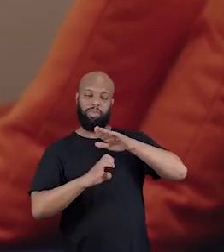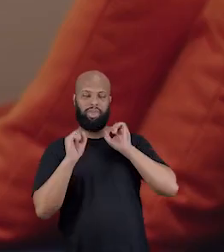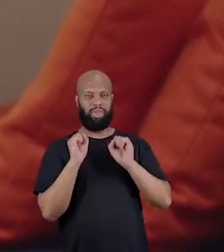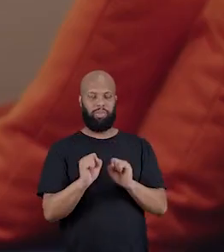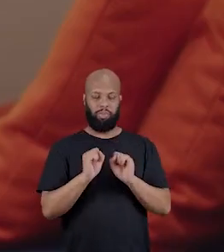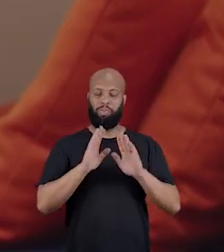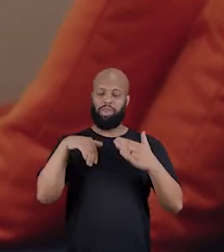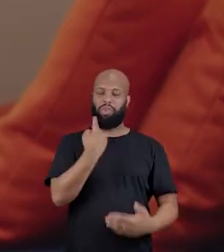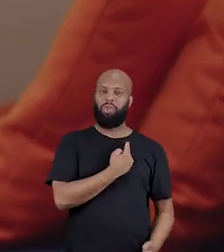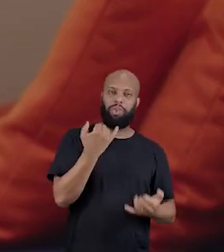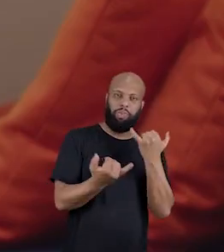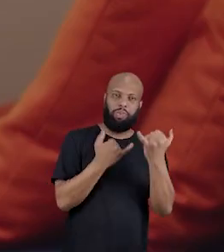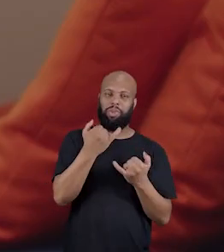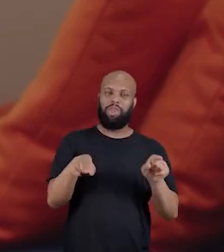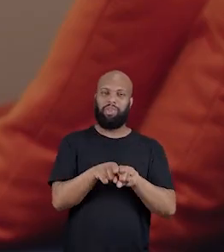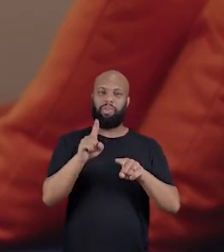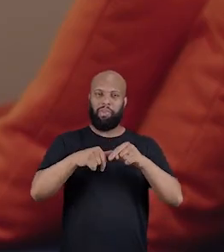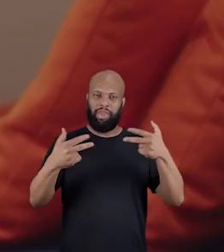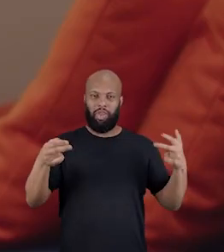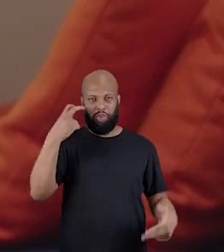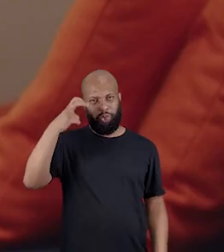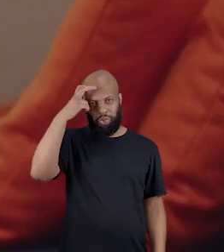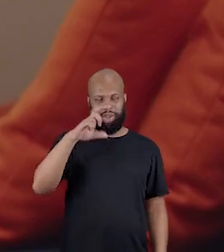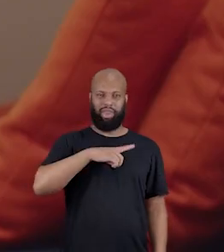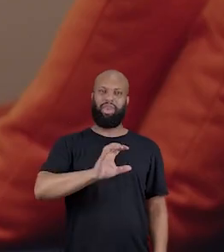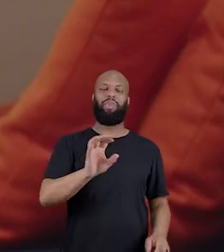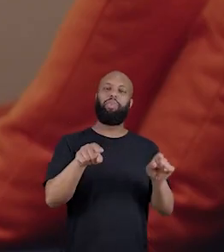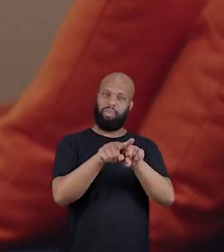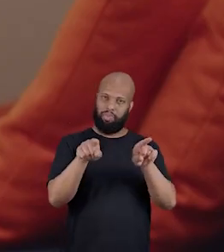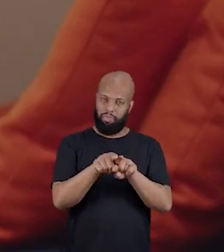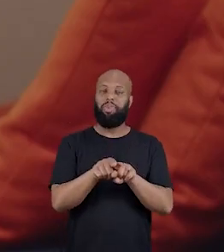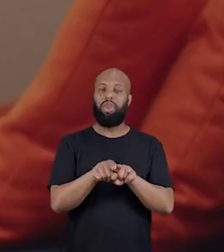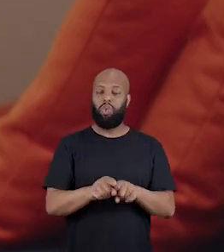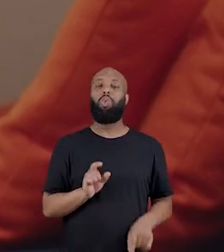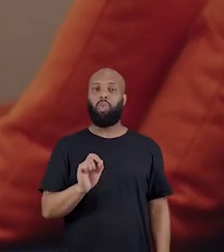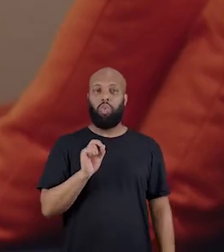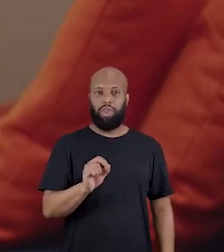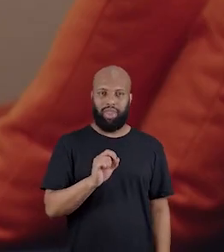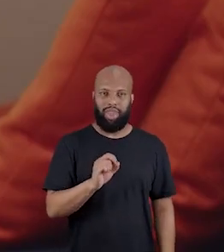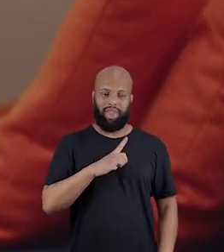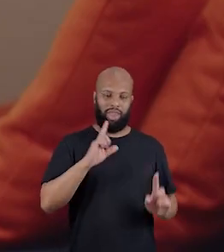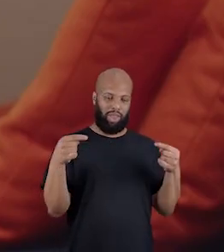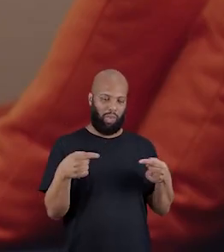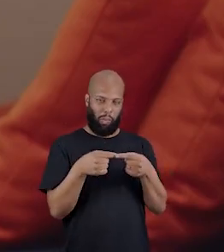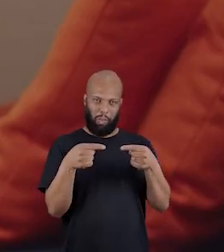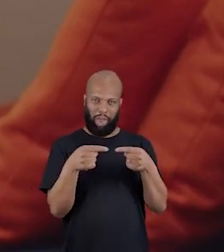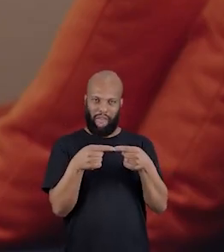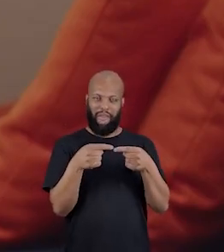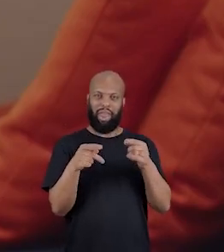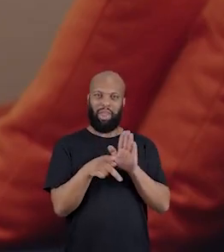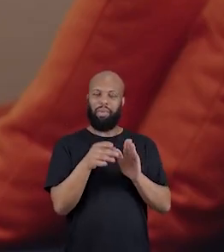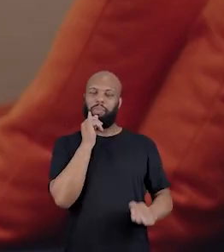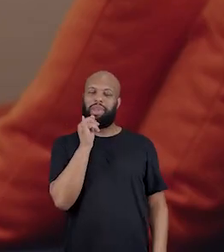gente pode dar. Então, a gente brinca, né, até lá no nosso material de cultura tem a analogia com a pista,